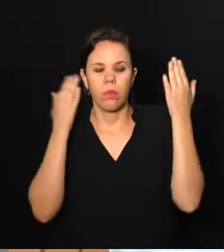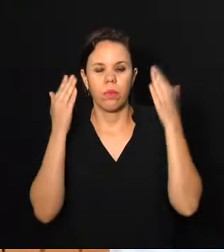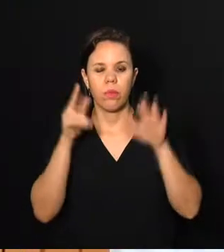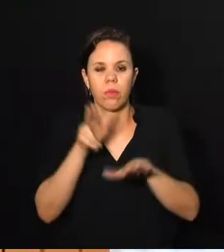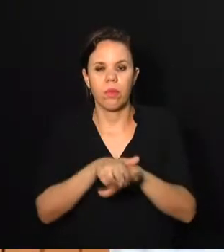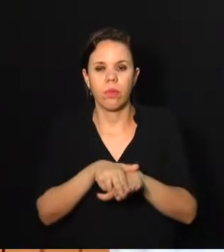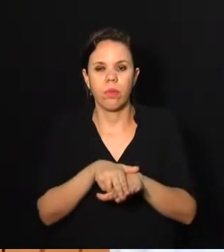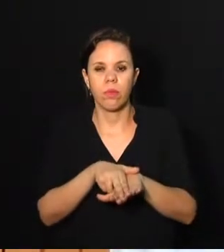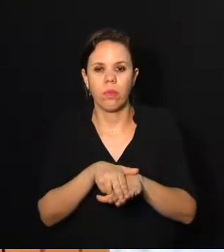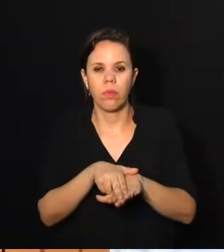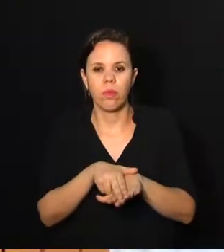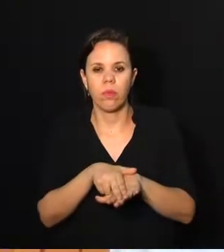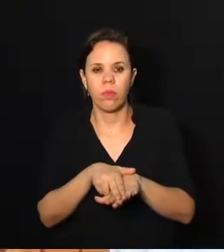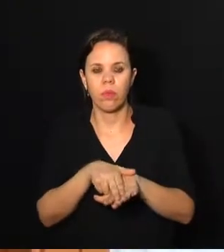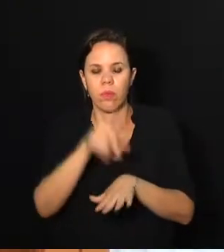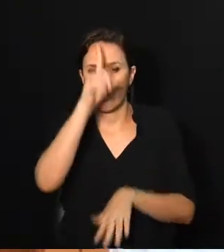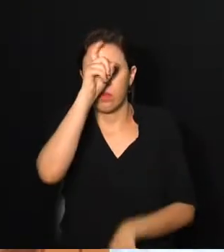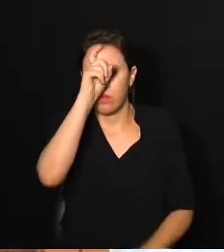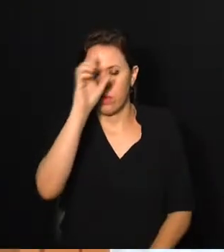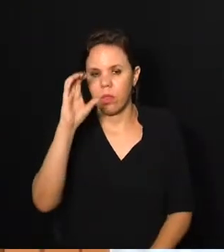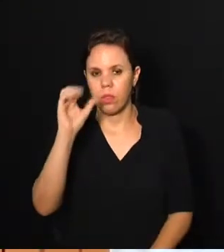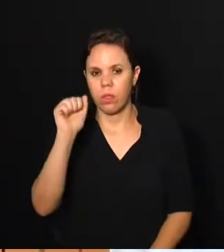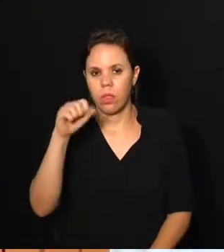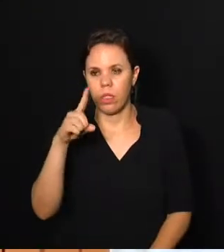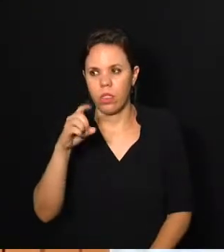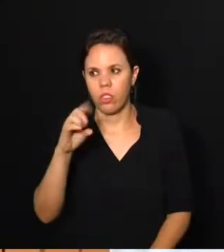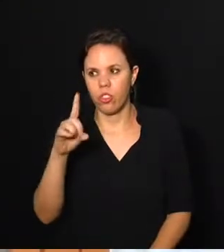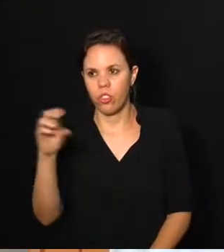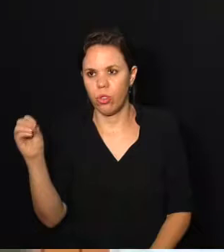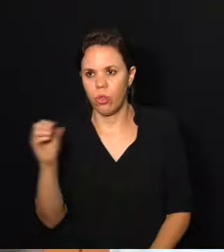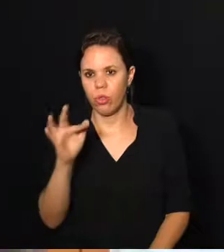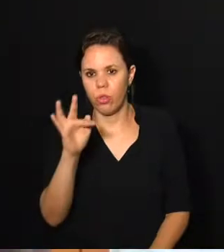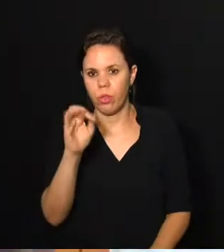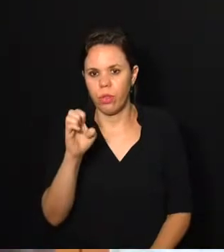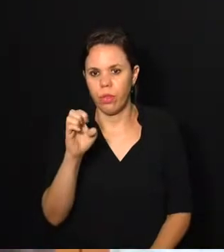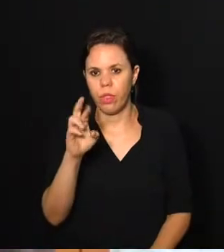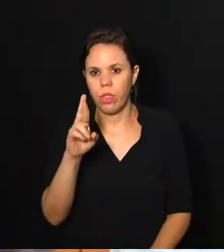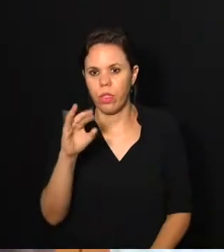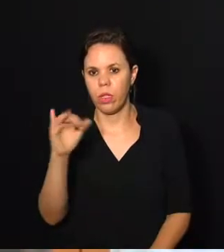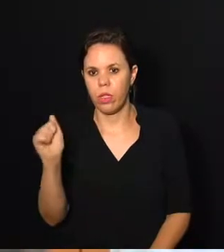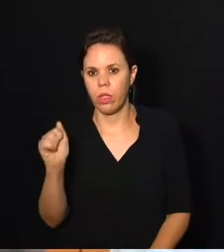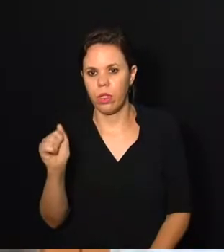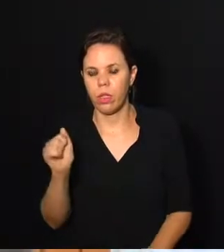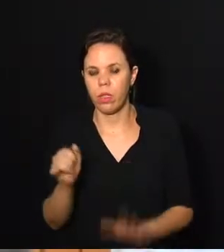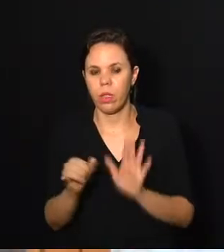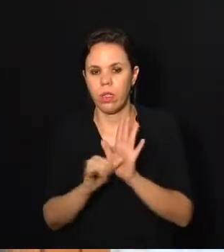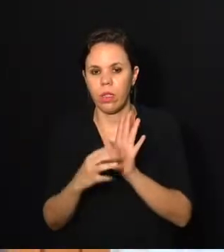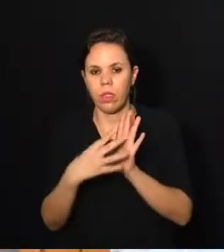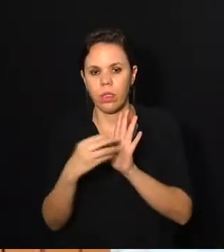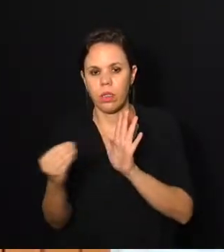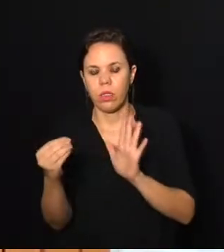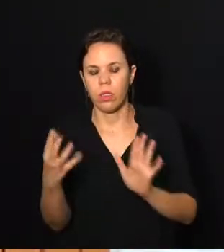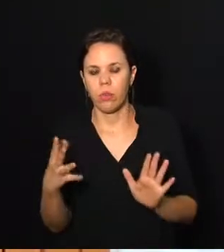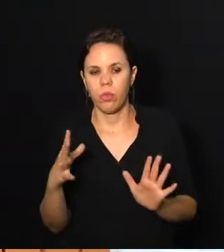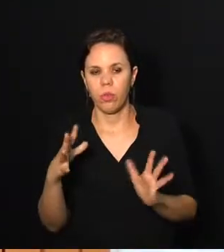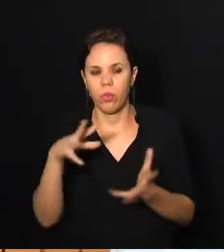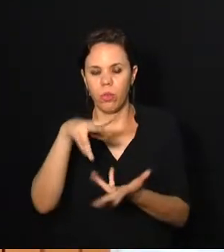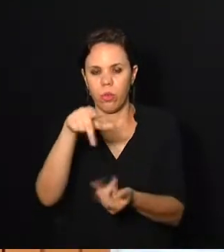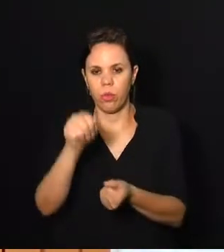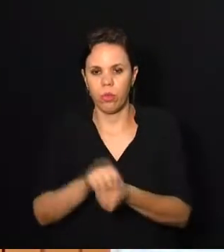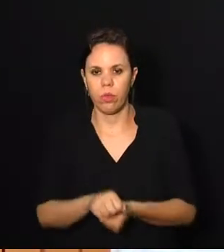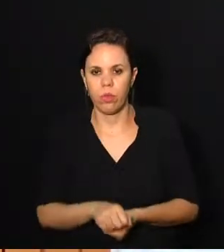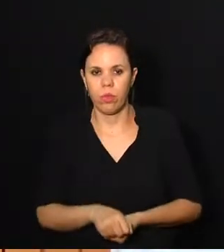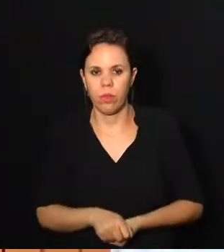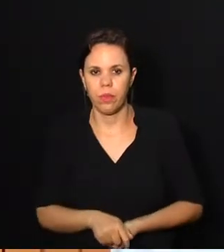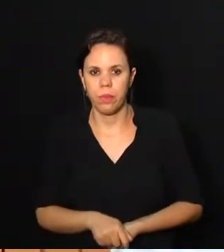do Hospital Cândido Ferreira, que se tornou um exemplo para o mundo. O tratamento psiquiátrico do Brasil, do Hospital Cândido